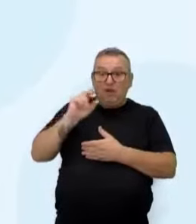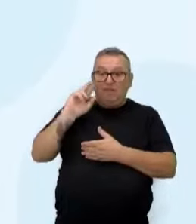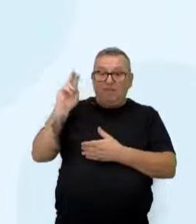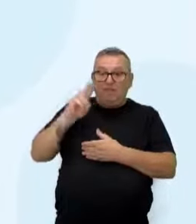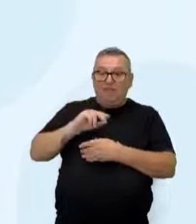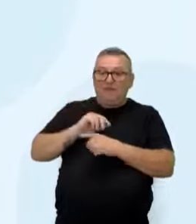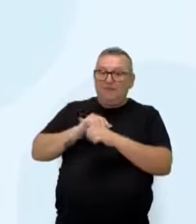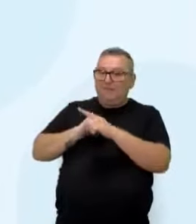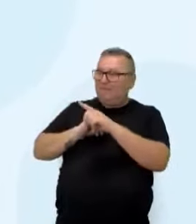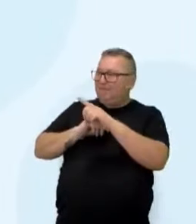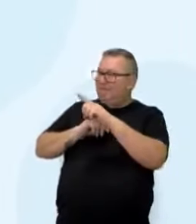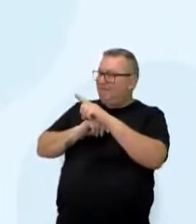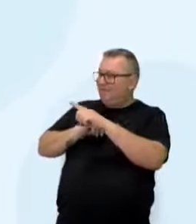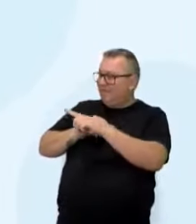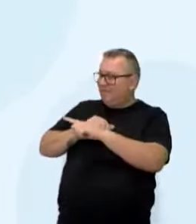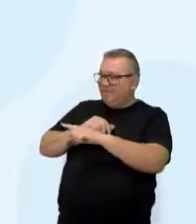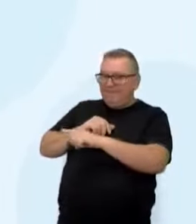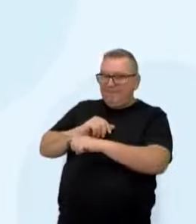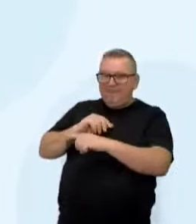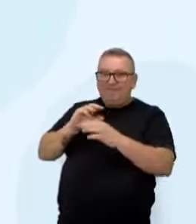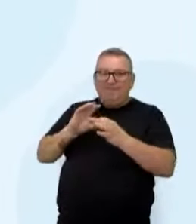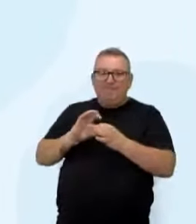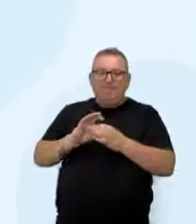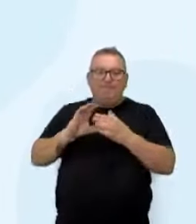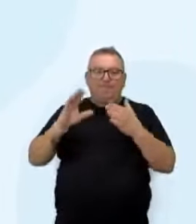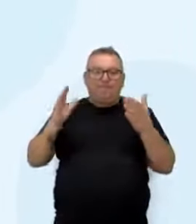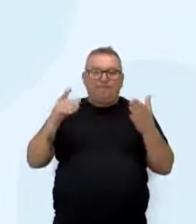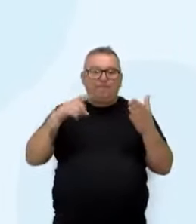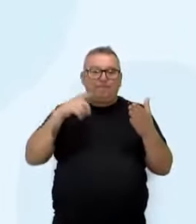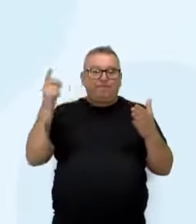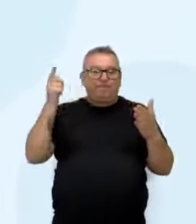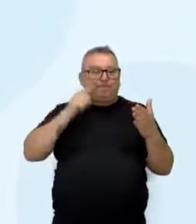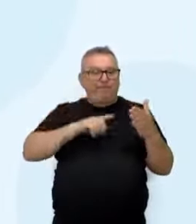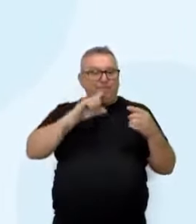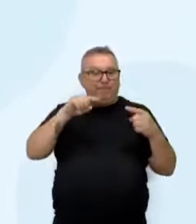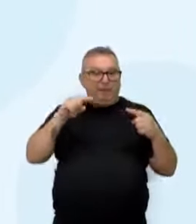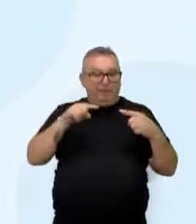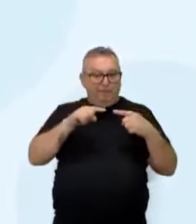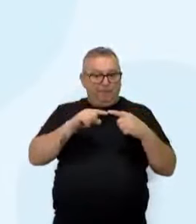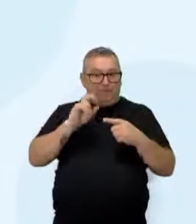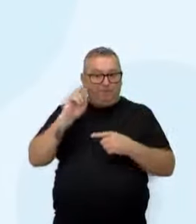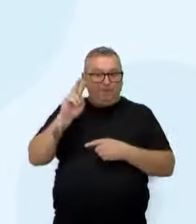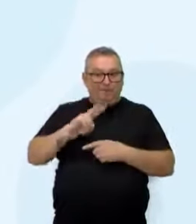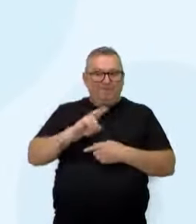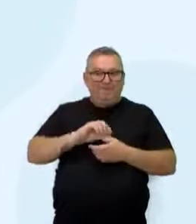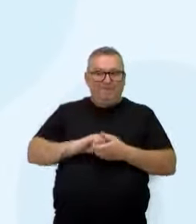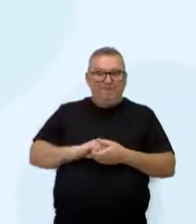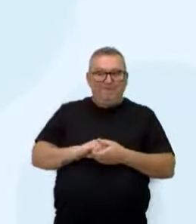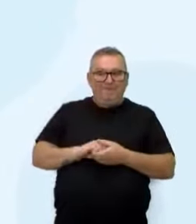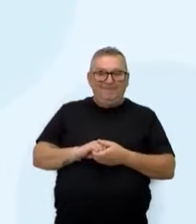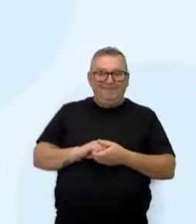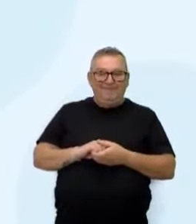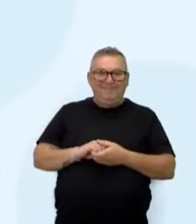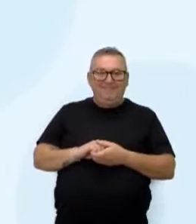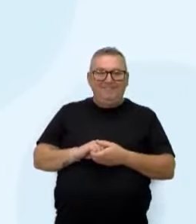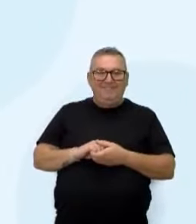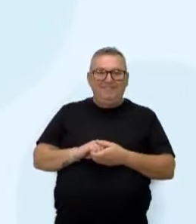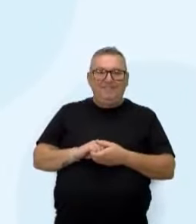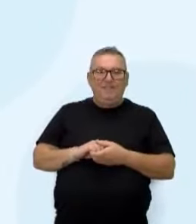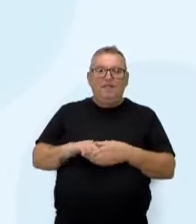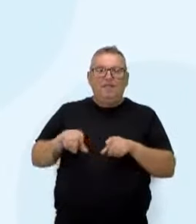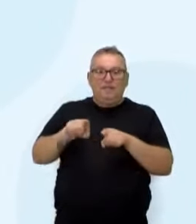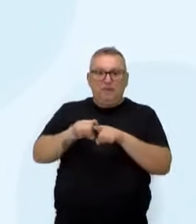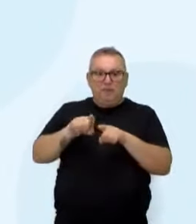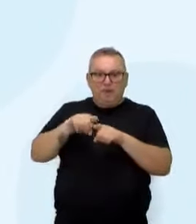agenda desse encontro de hoje que vai permitir que a gente atinja esses objetivos? Vamos fazer a nossa habitual acolhida,